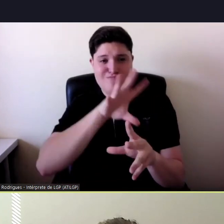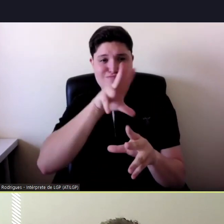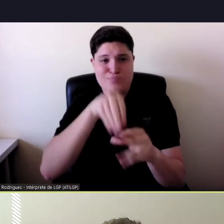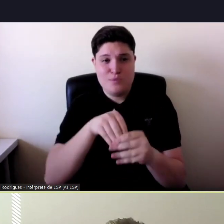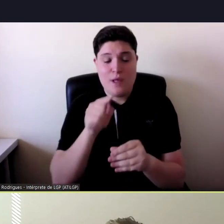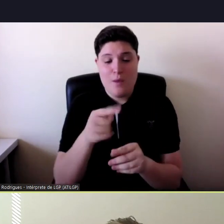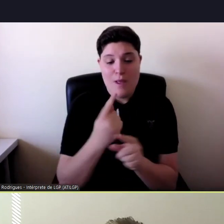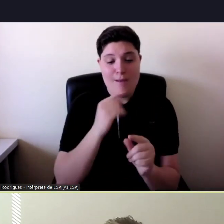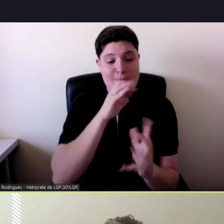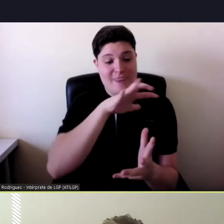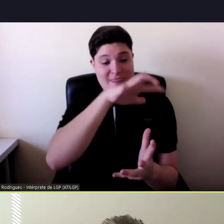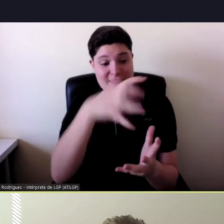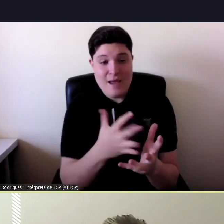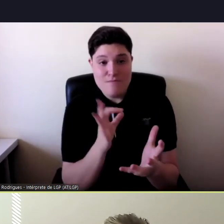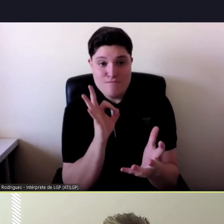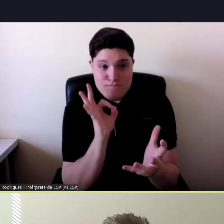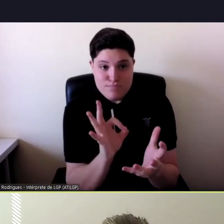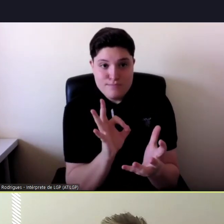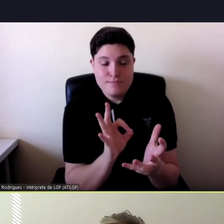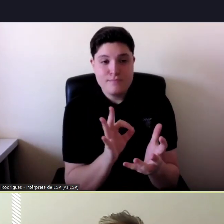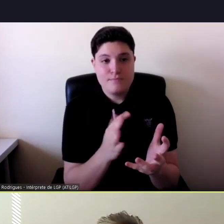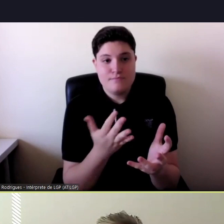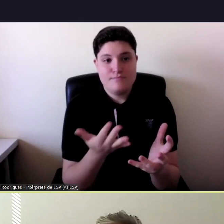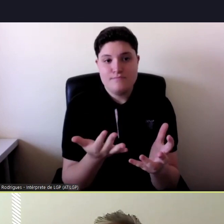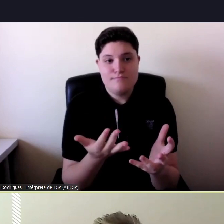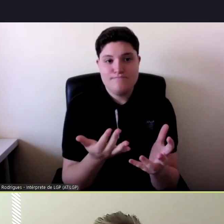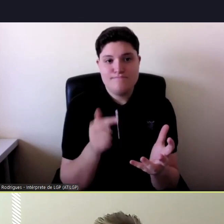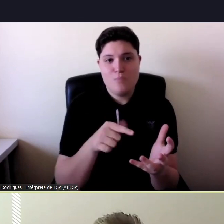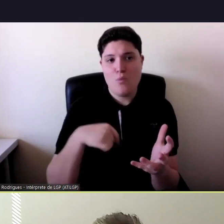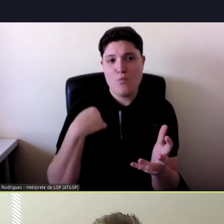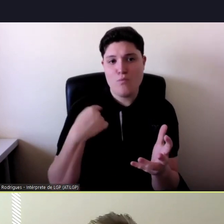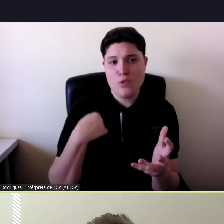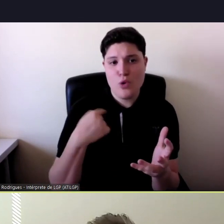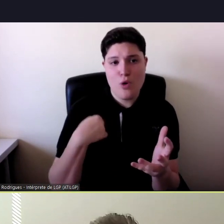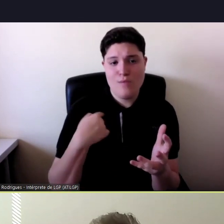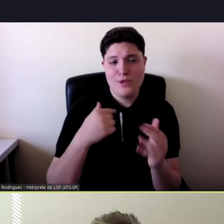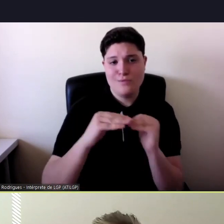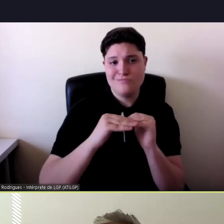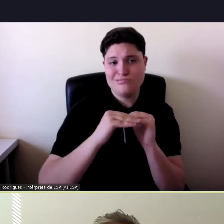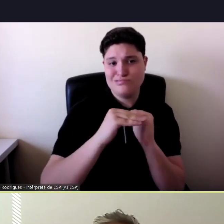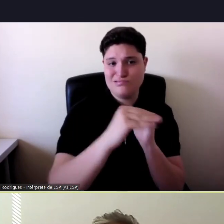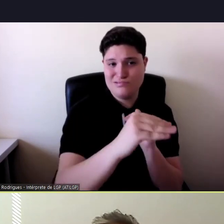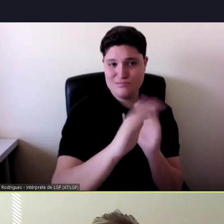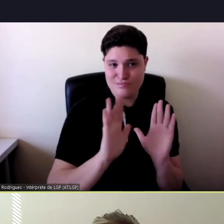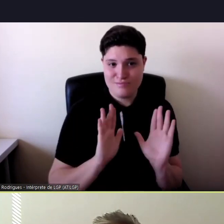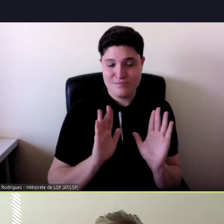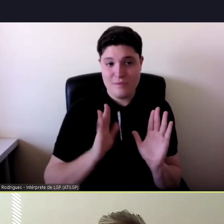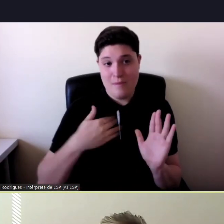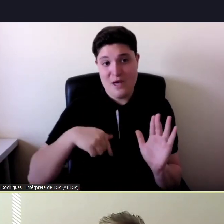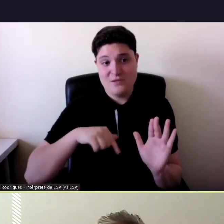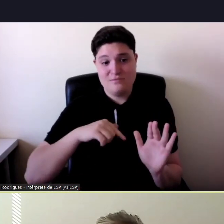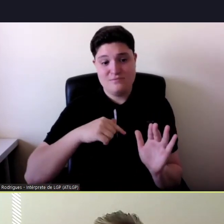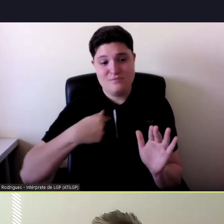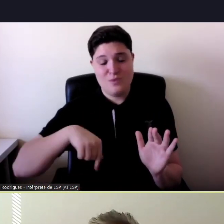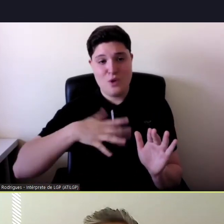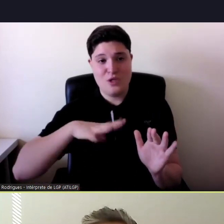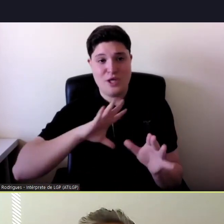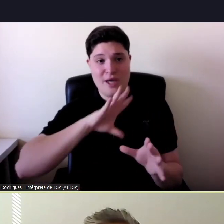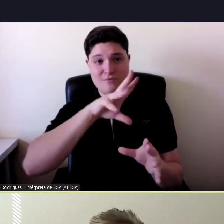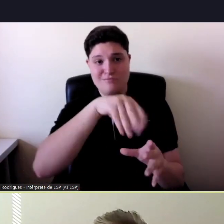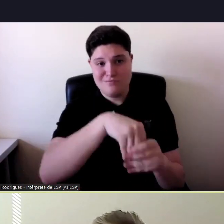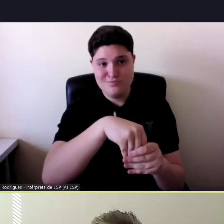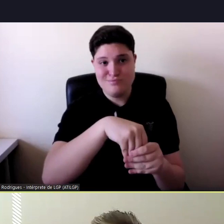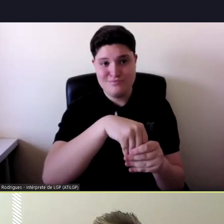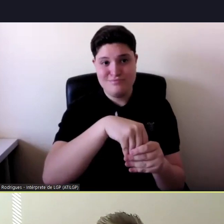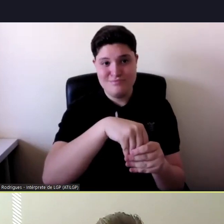si só, ele claramente se encontrará um novo equilíbrio. Mas nós queremos que esse equilíbrio seja encontrado com condições